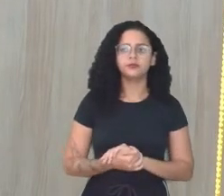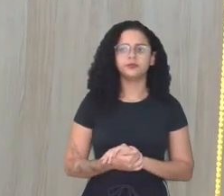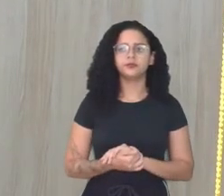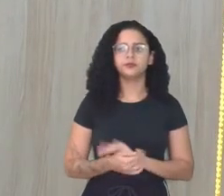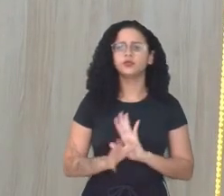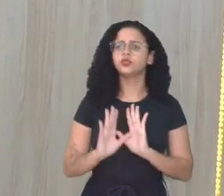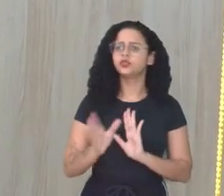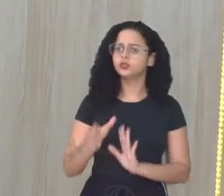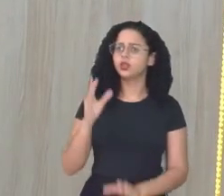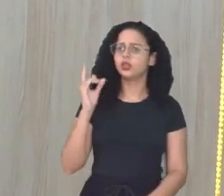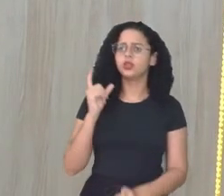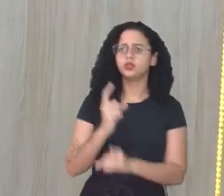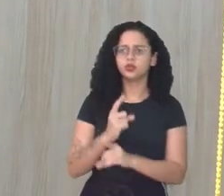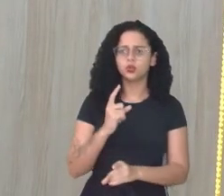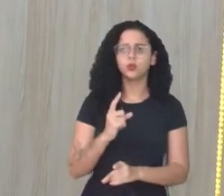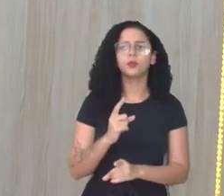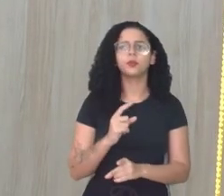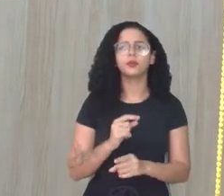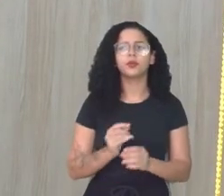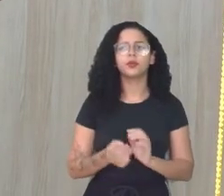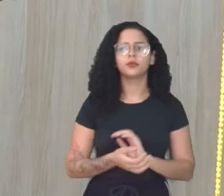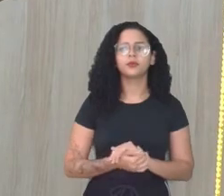já descobriu que